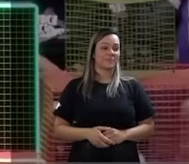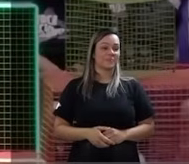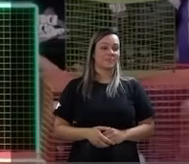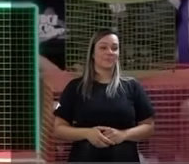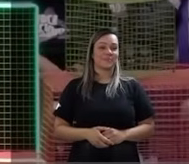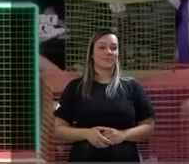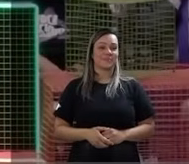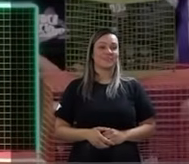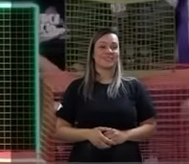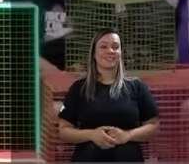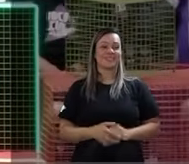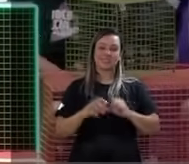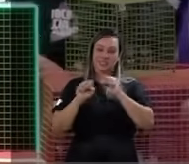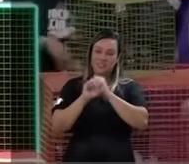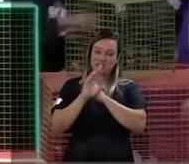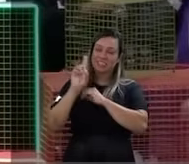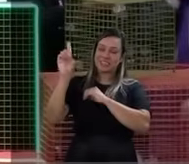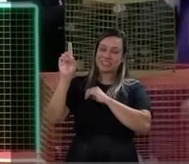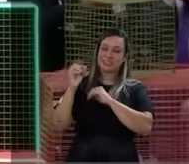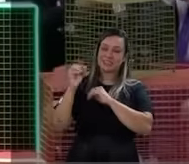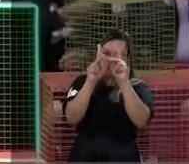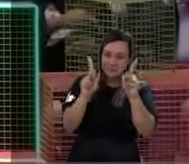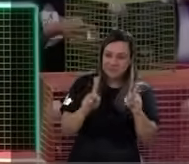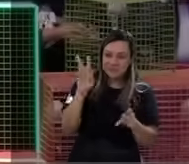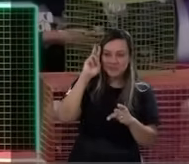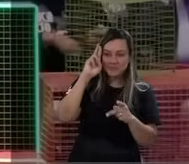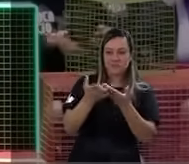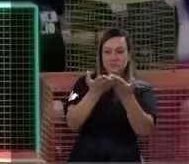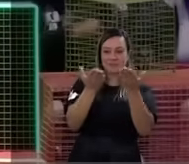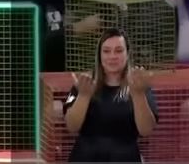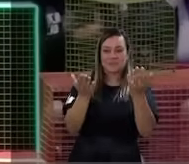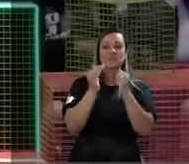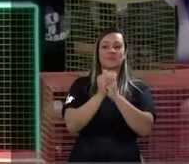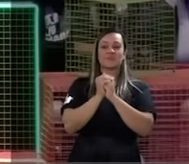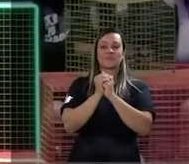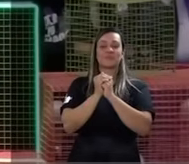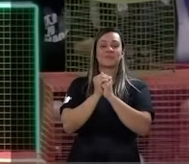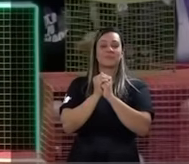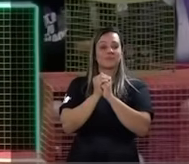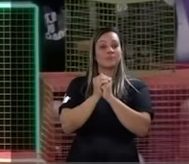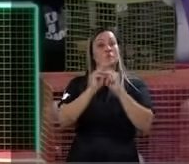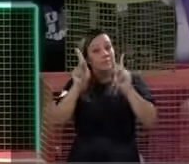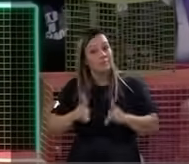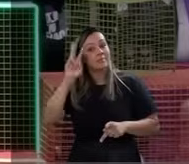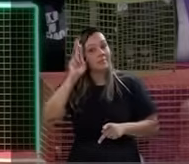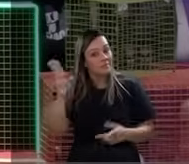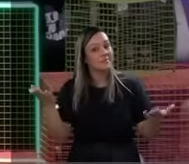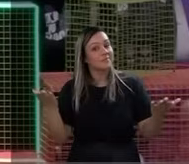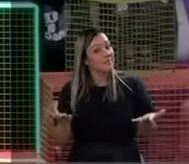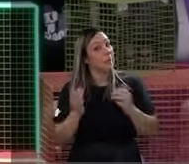Glória a Deus. Meus irmãos, a paz do Senhor. Oh, gente, paz do Senhor, minha gente.